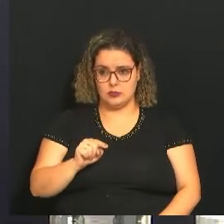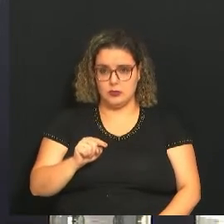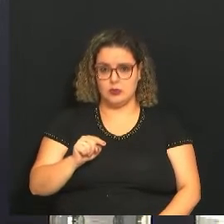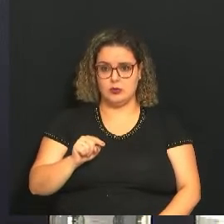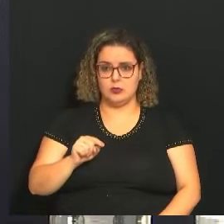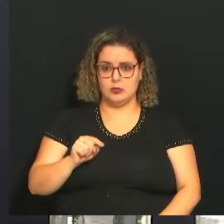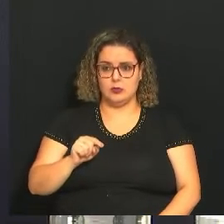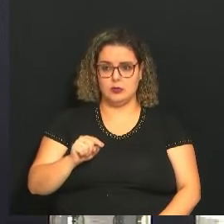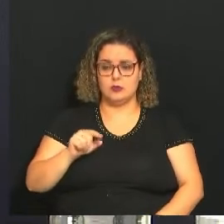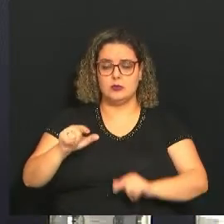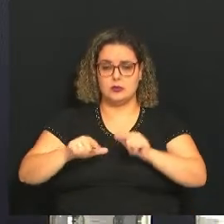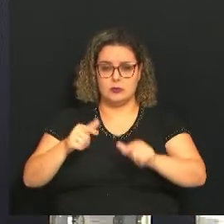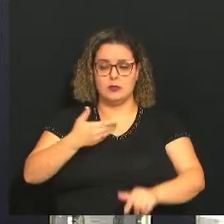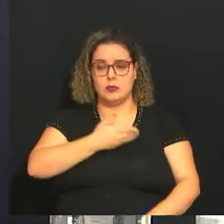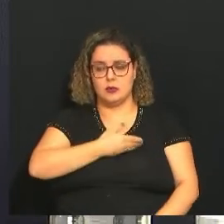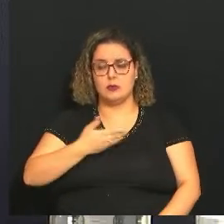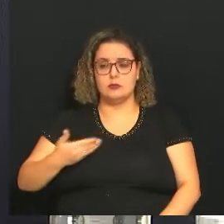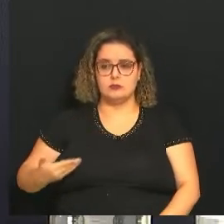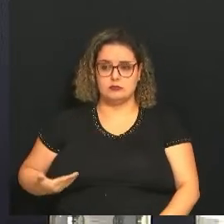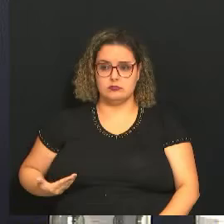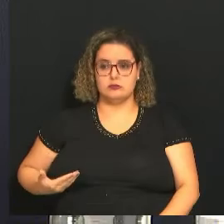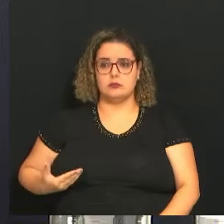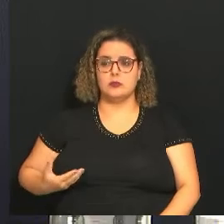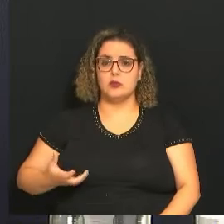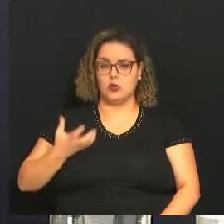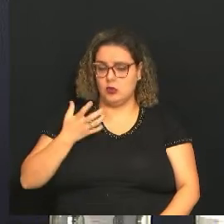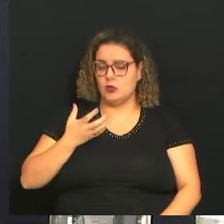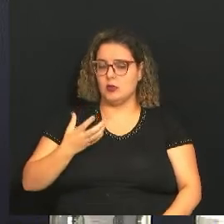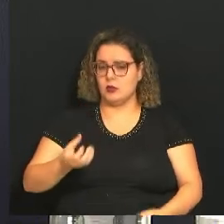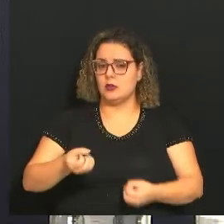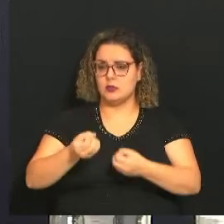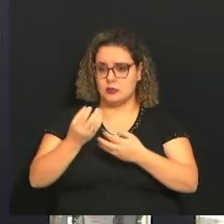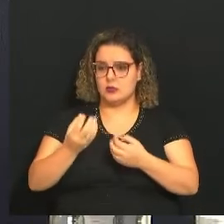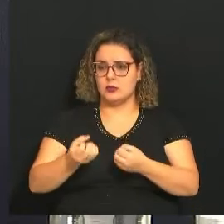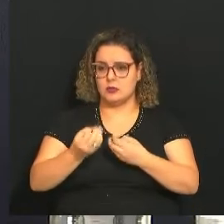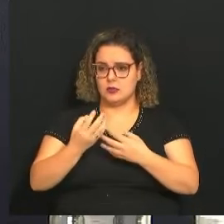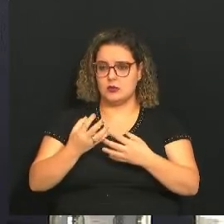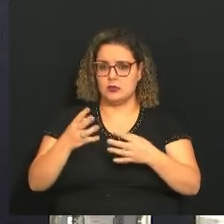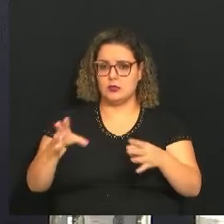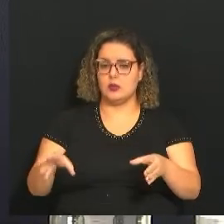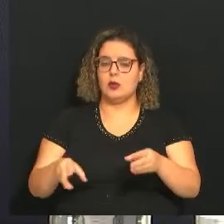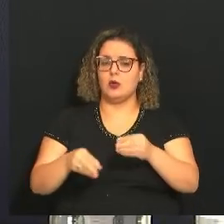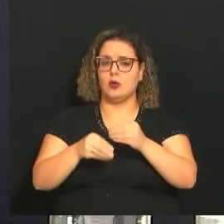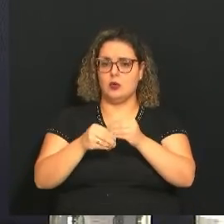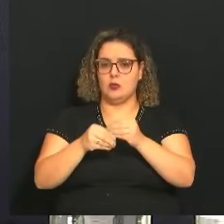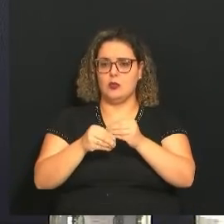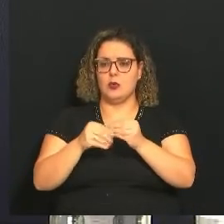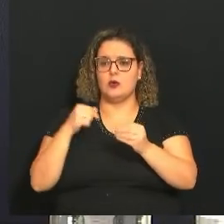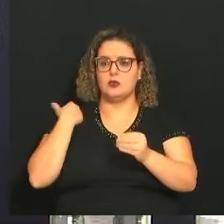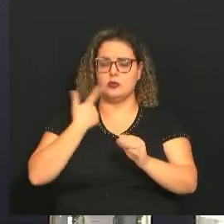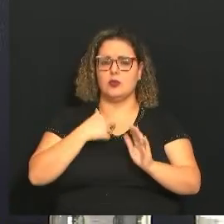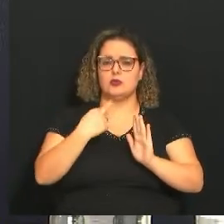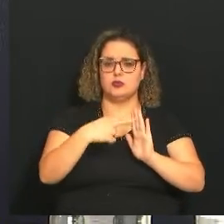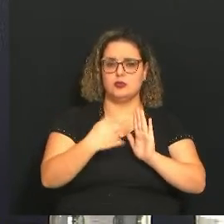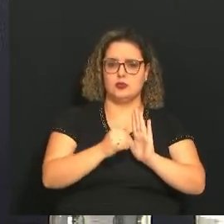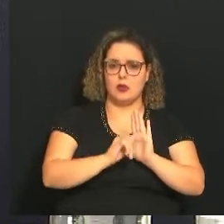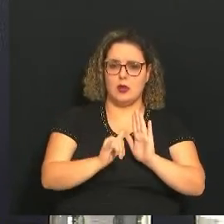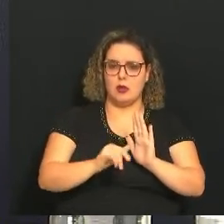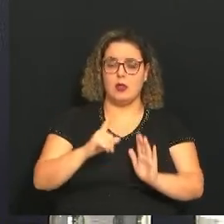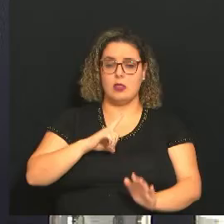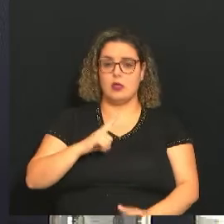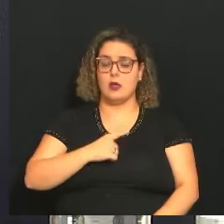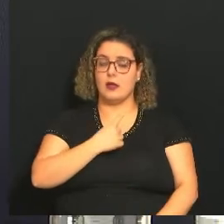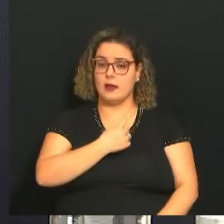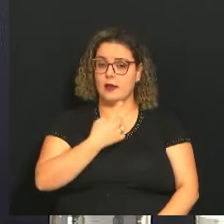da comissão de estudo, tá? E eu quero que esses dados incorporem o nosso relatório. Lá tem 14 mil